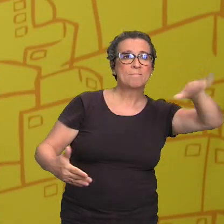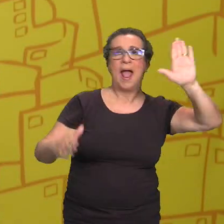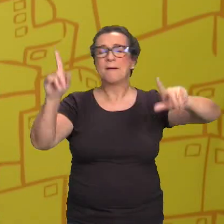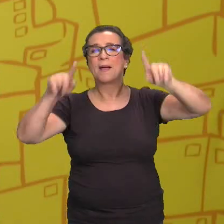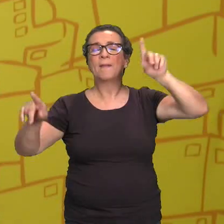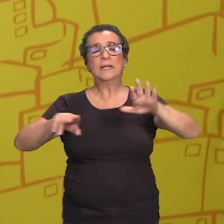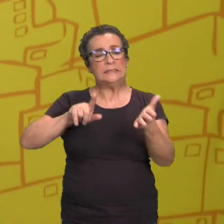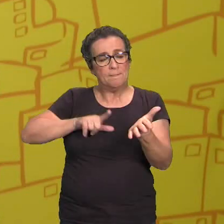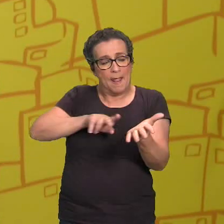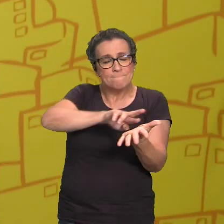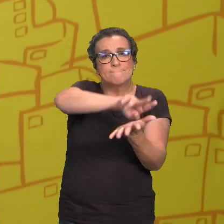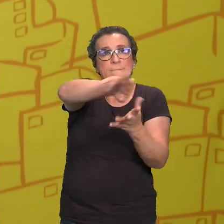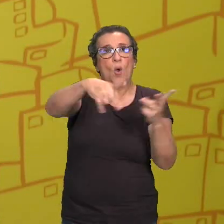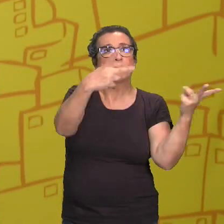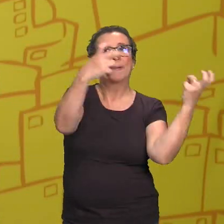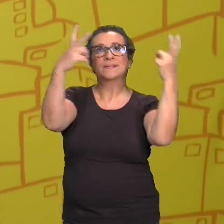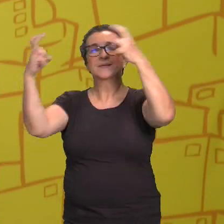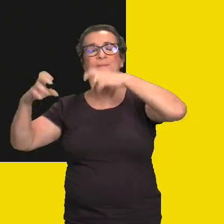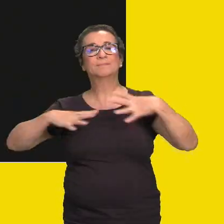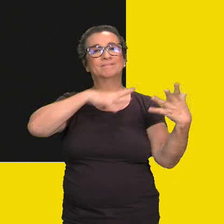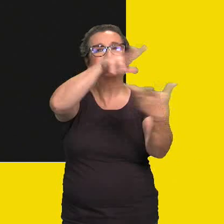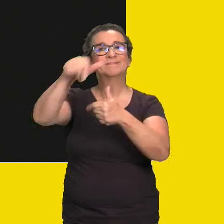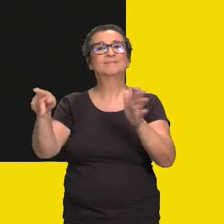múltiplas percepções sobre o mundo?